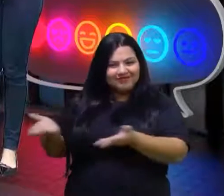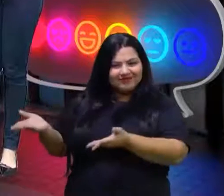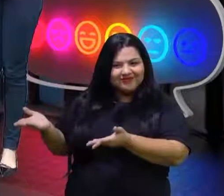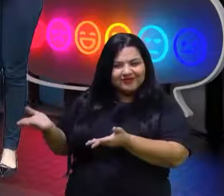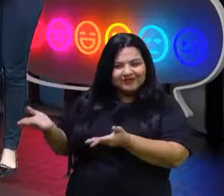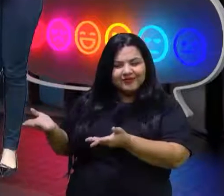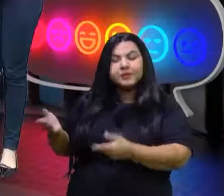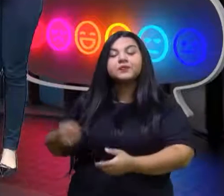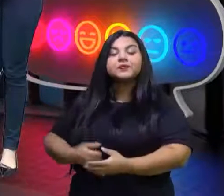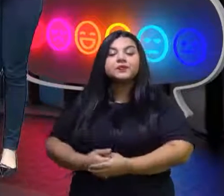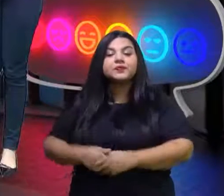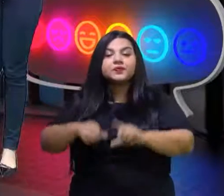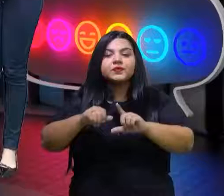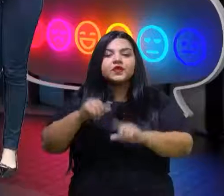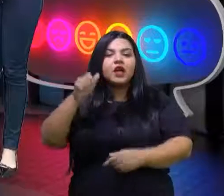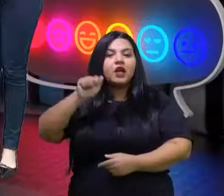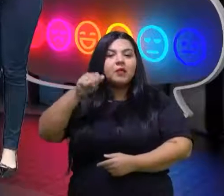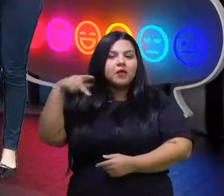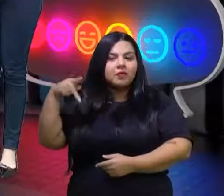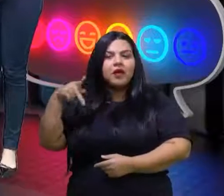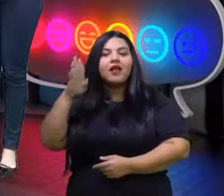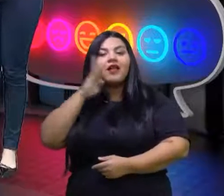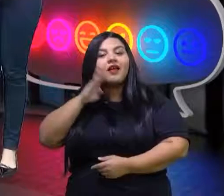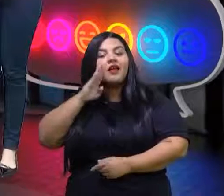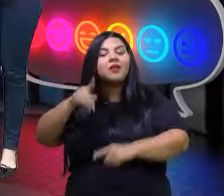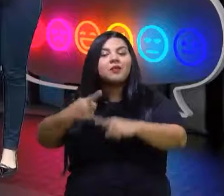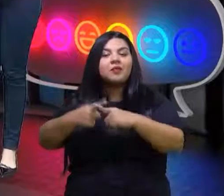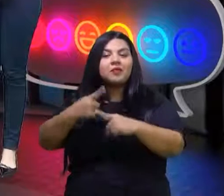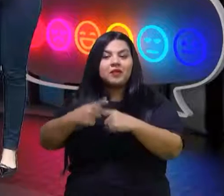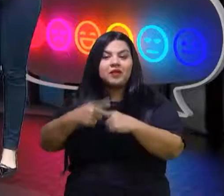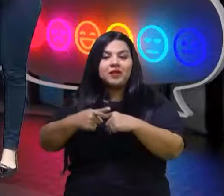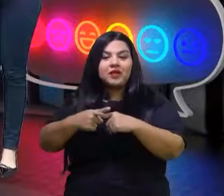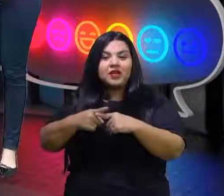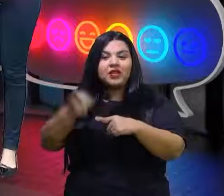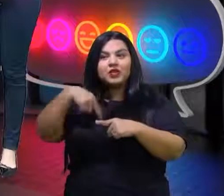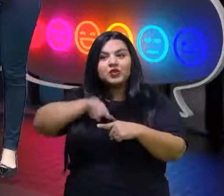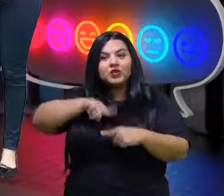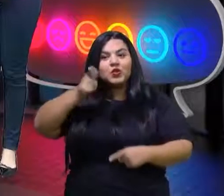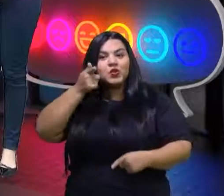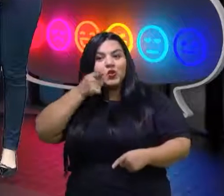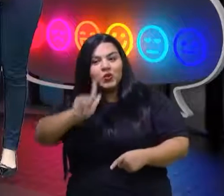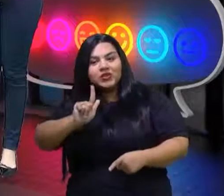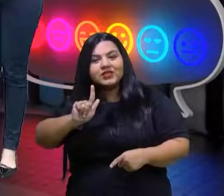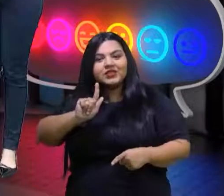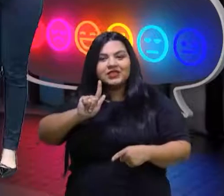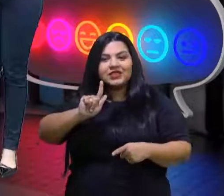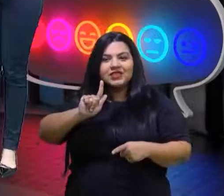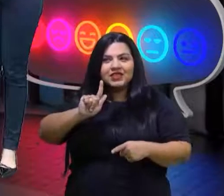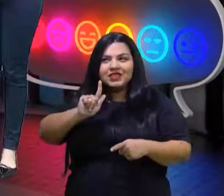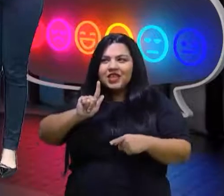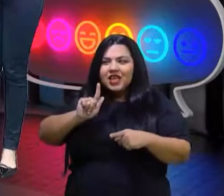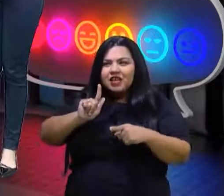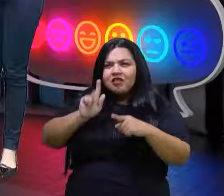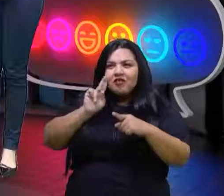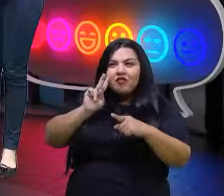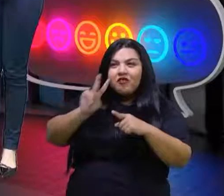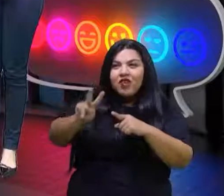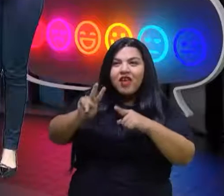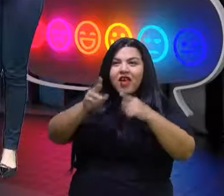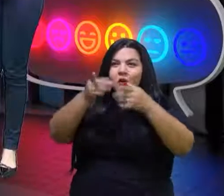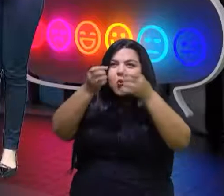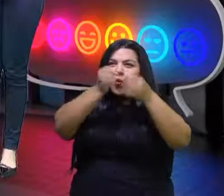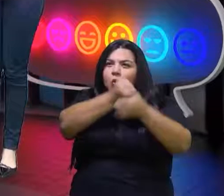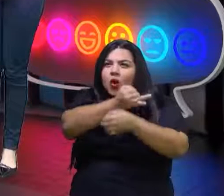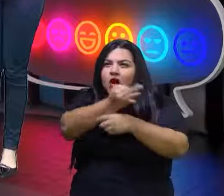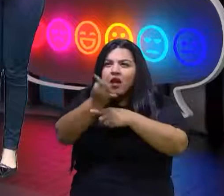de colocar. Nesse aplicativo, gente, é legal porque a gente consegue contar as respostas de vocês. Olha, tem gente que está